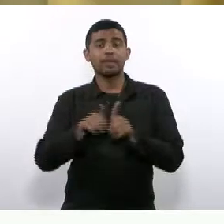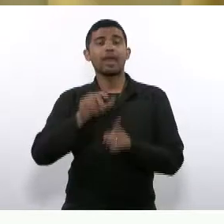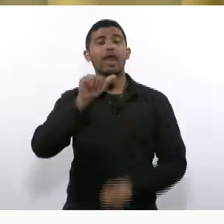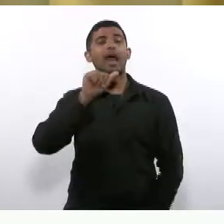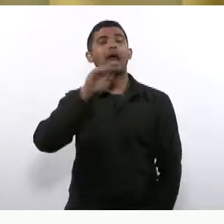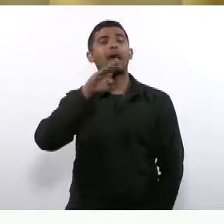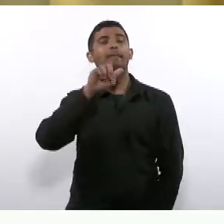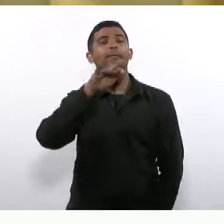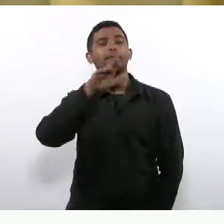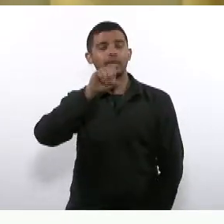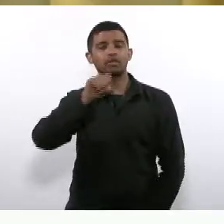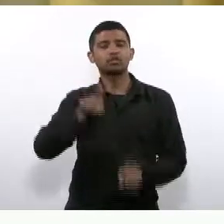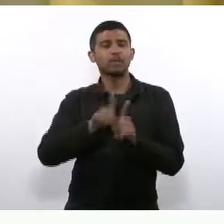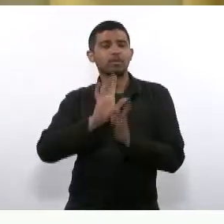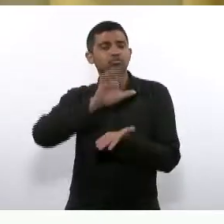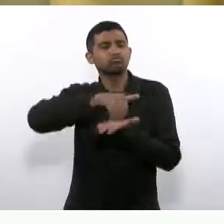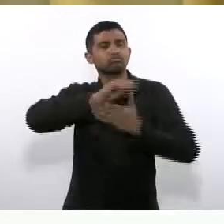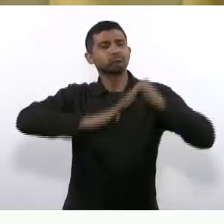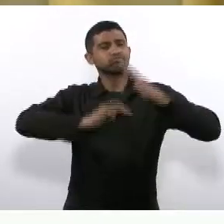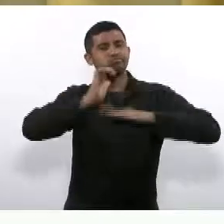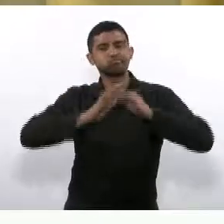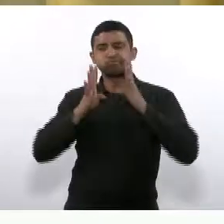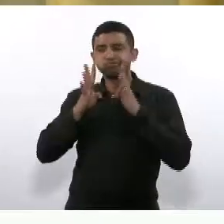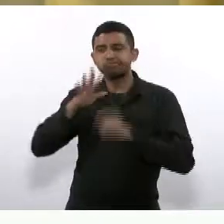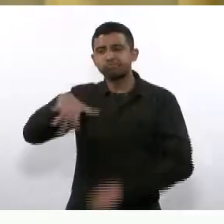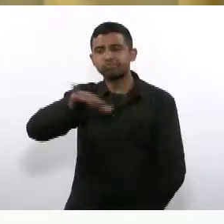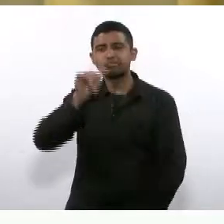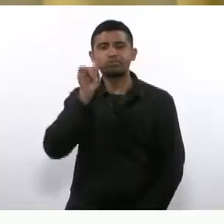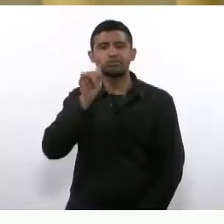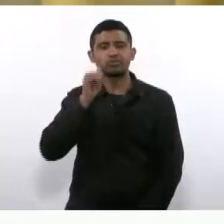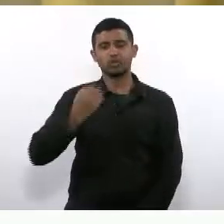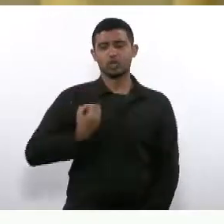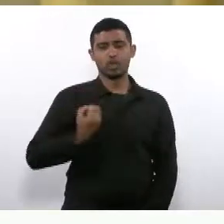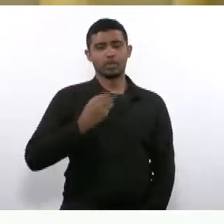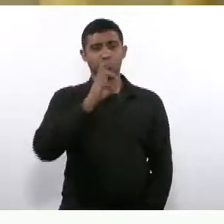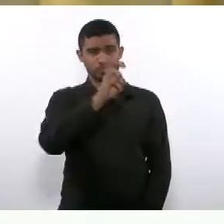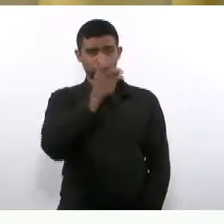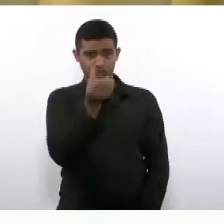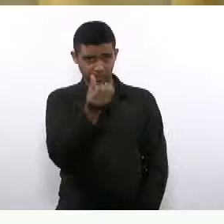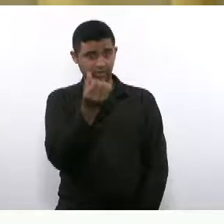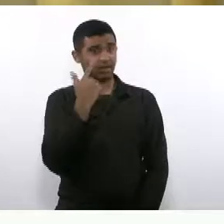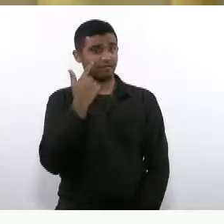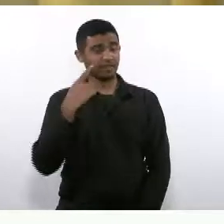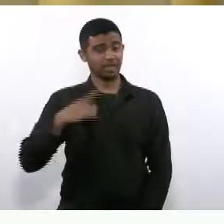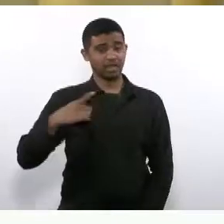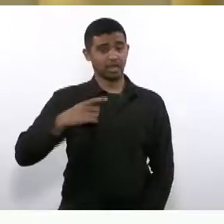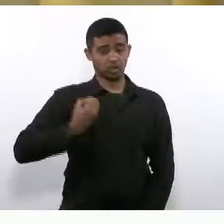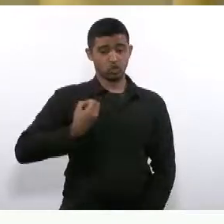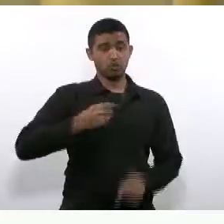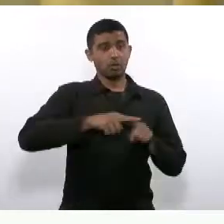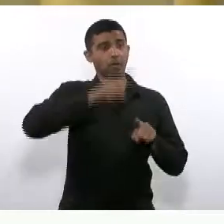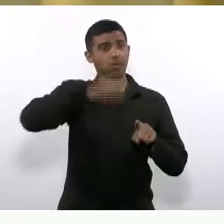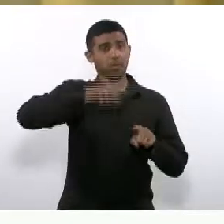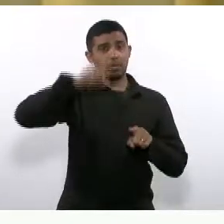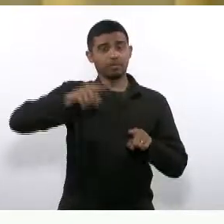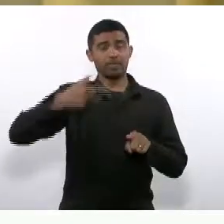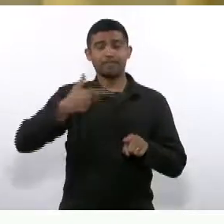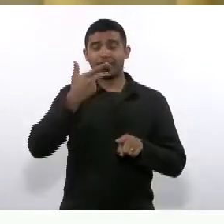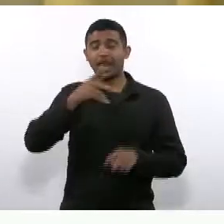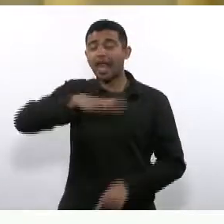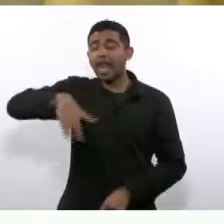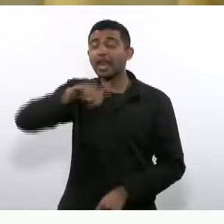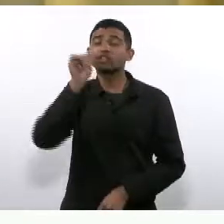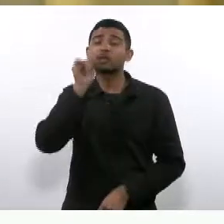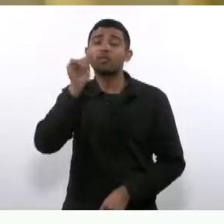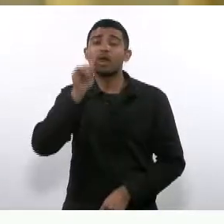de atendimento à mulher. 56. Produzir dados sobre as violências vivenciadas pelas mulheres lésbicas,